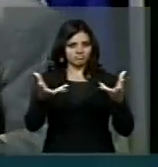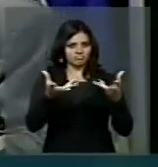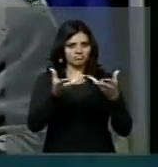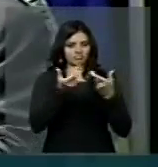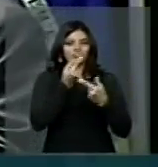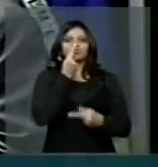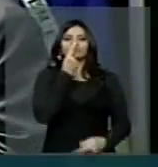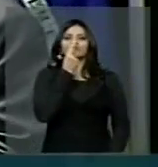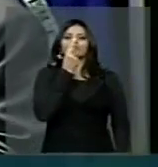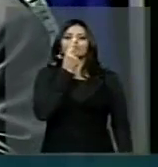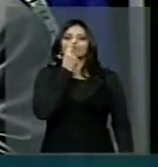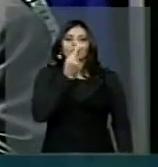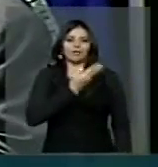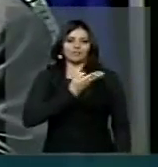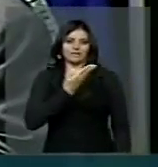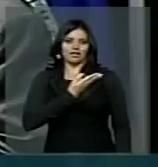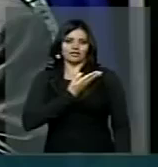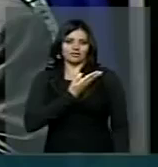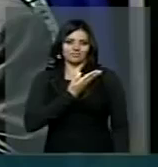pessoal.